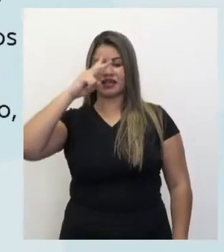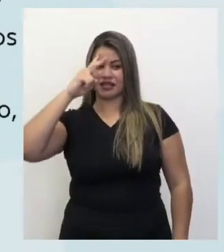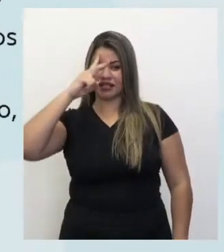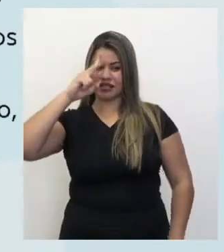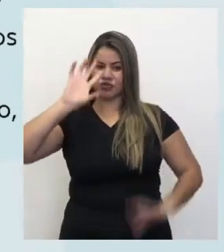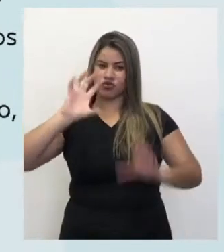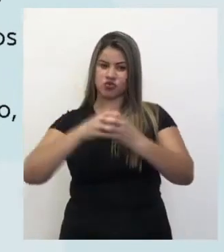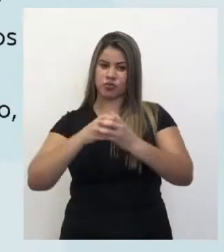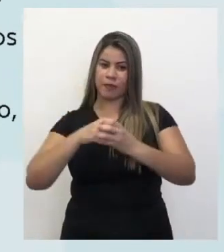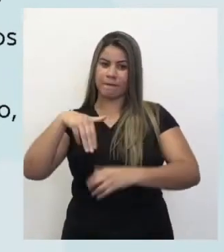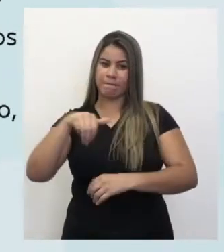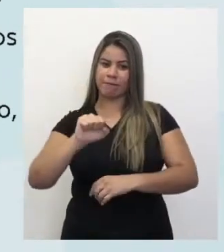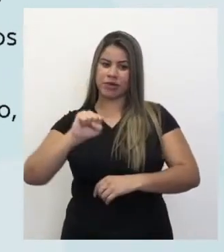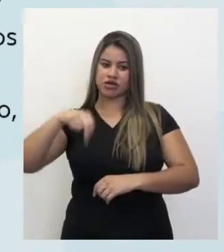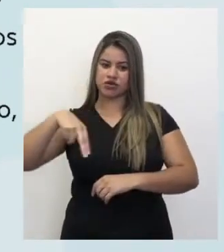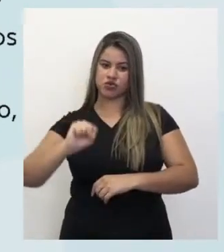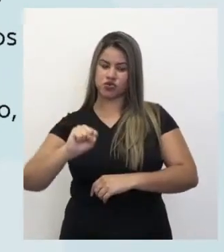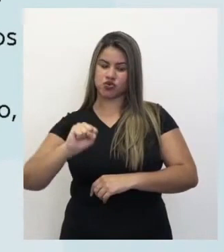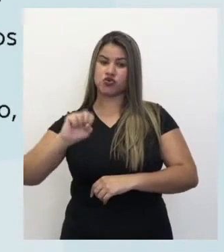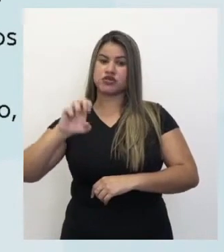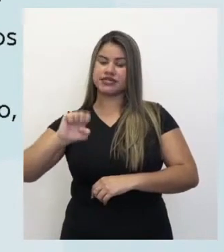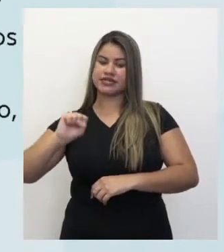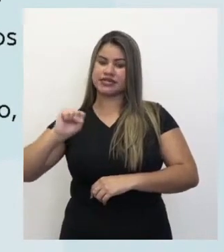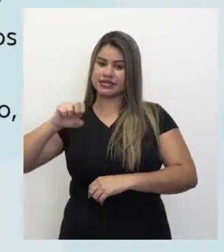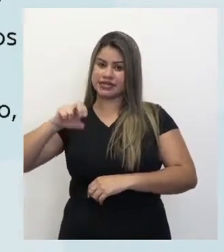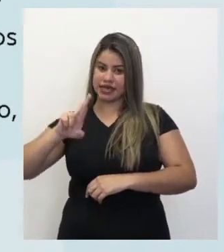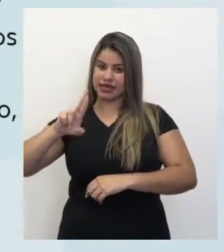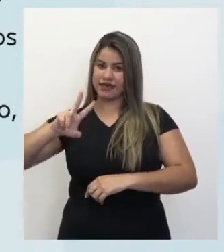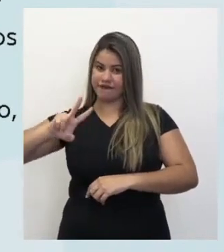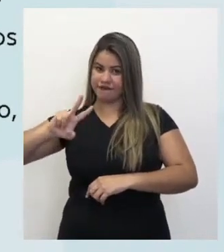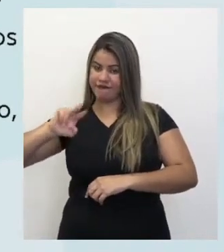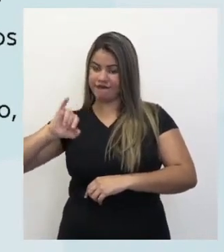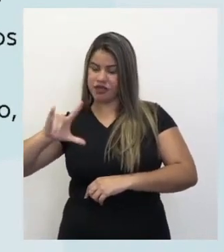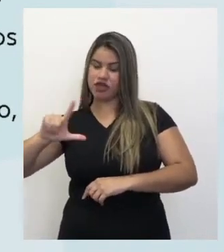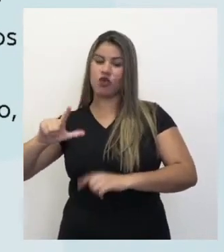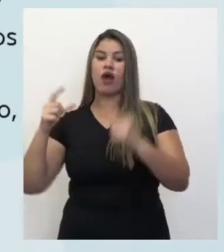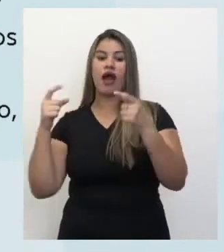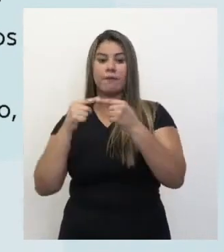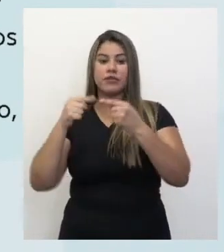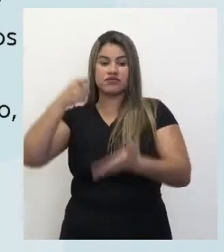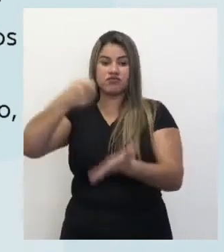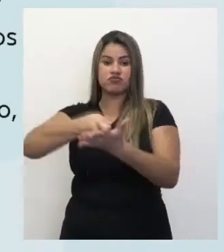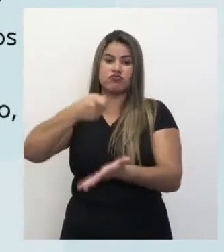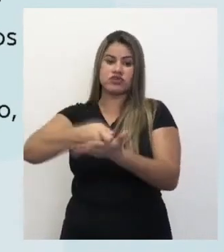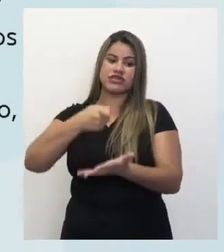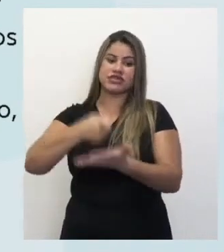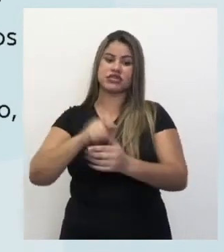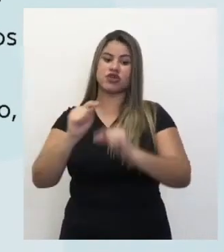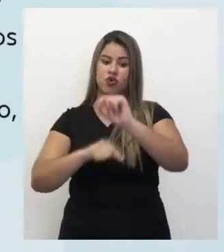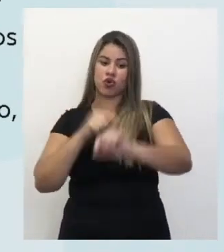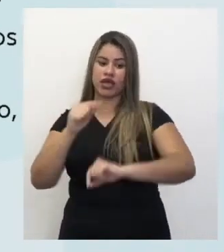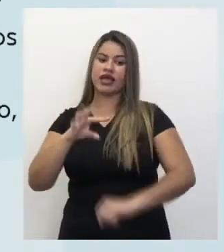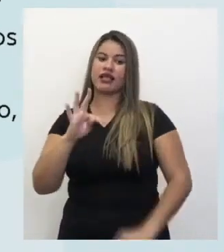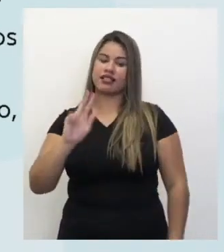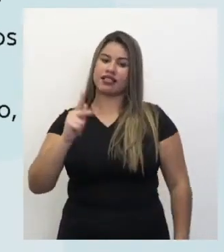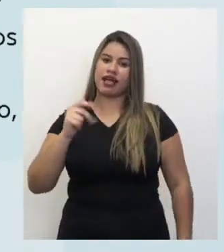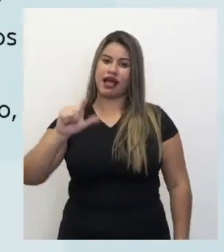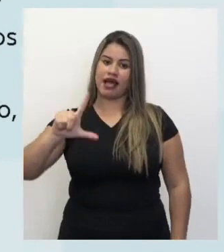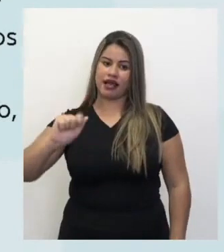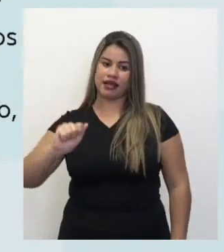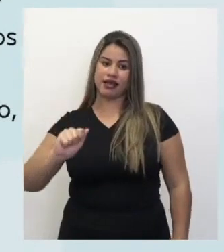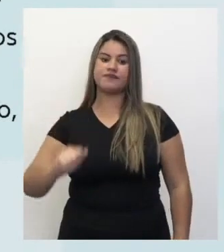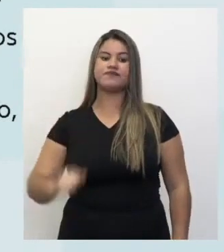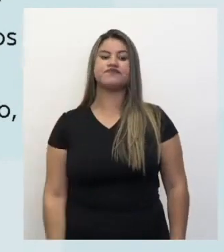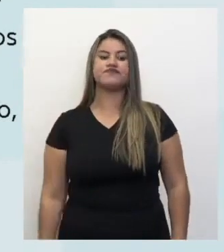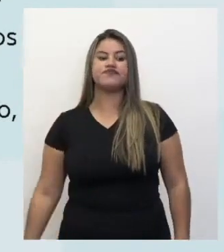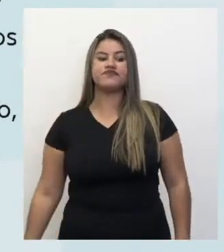do manso servil vai para o senhor feudal. Isso estava estabelecido por uma obrigação chamada talha. A